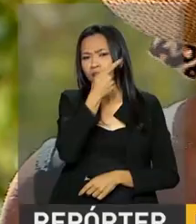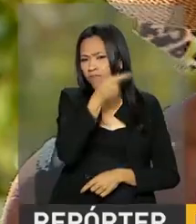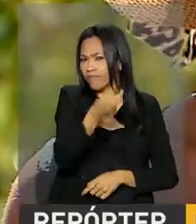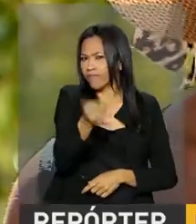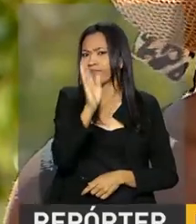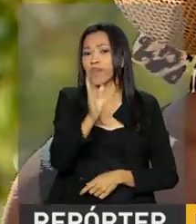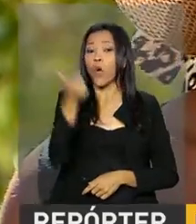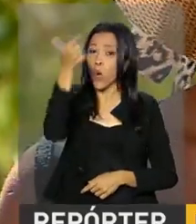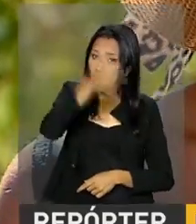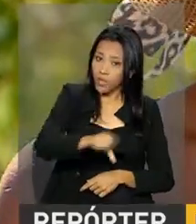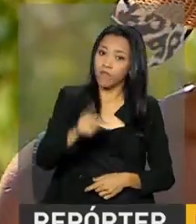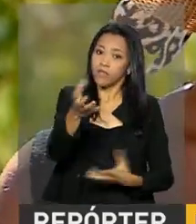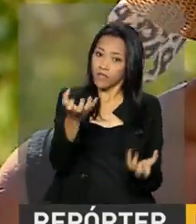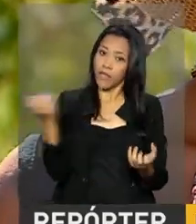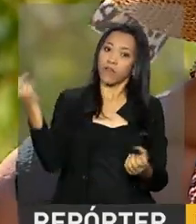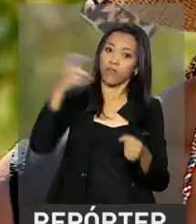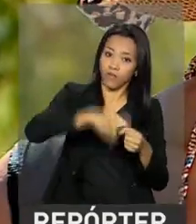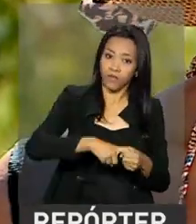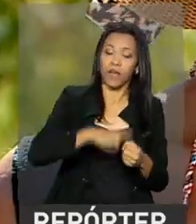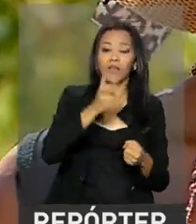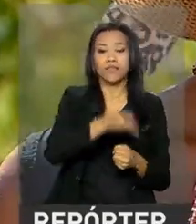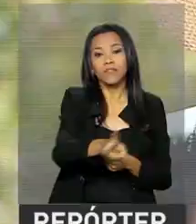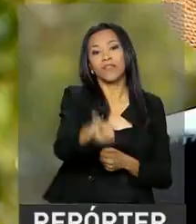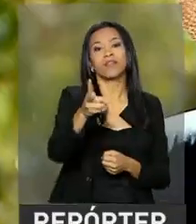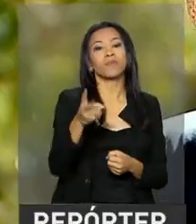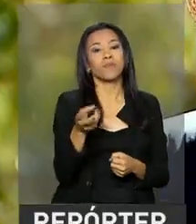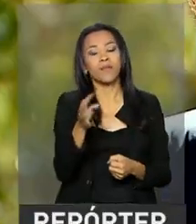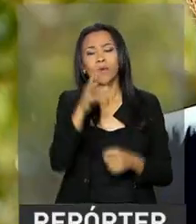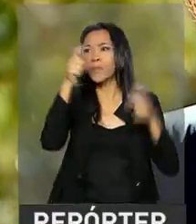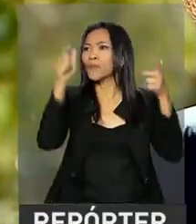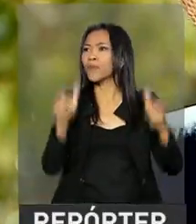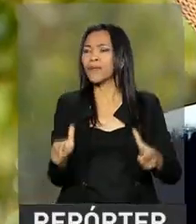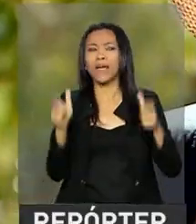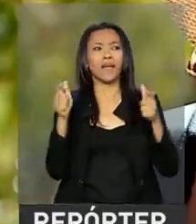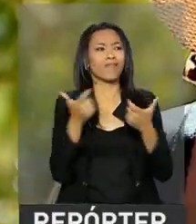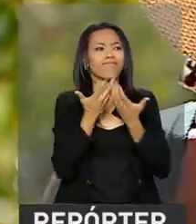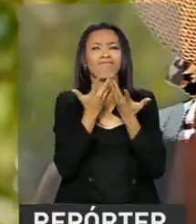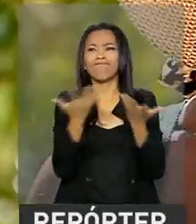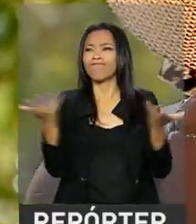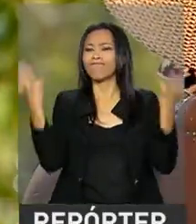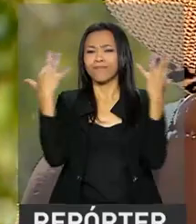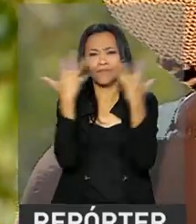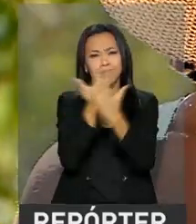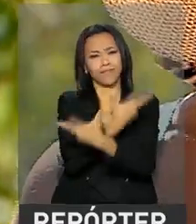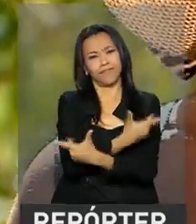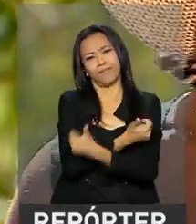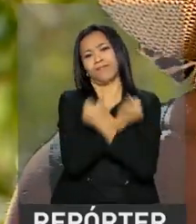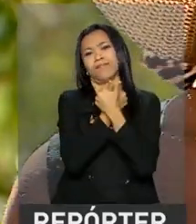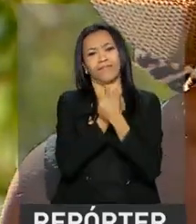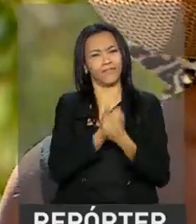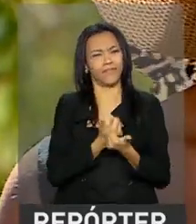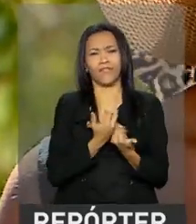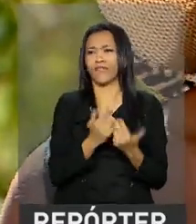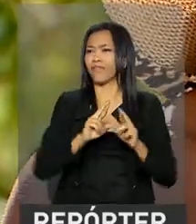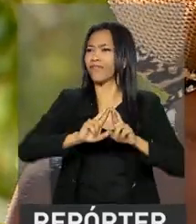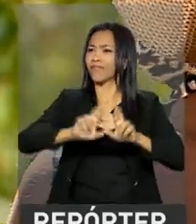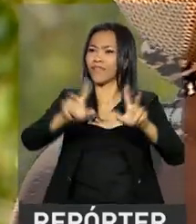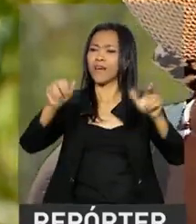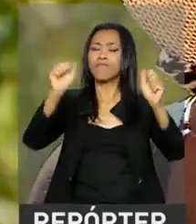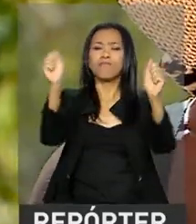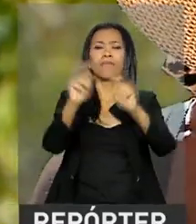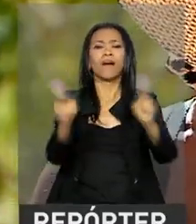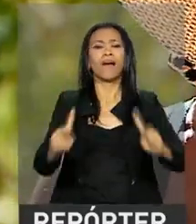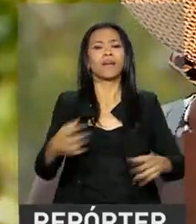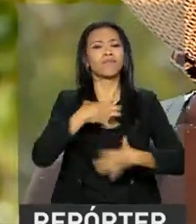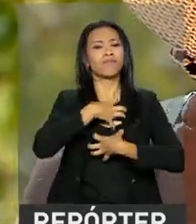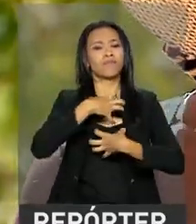e pretendo retornar sempre que tiver a chance. É um lugar de uma beleza infinita, de uma paz